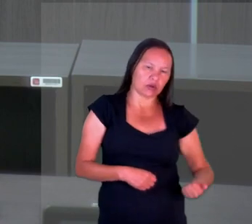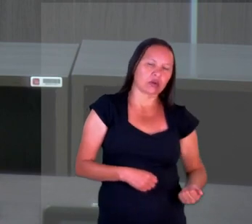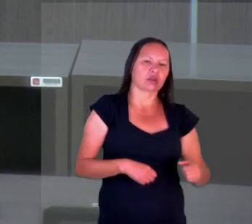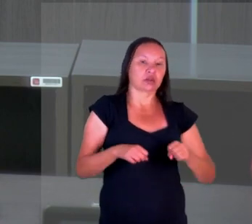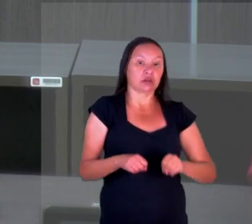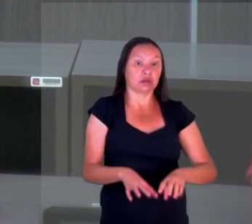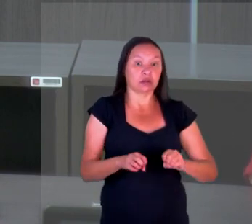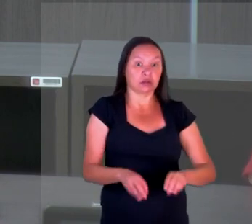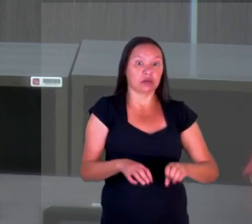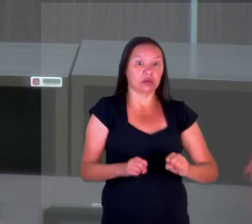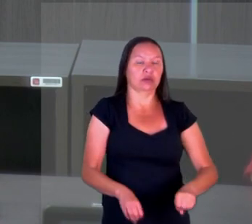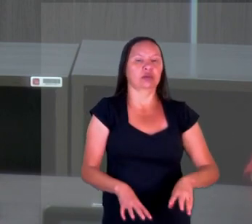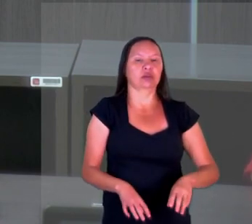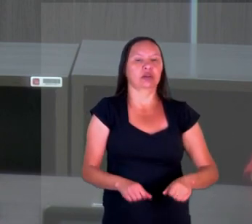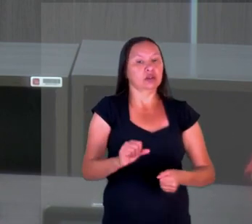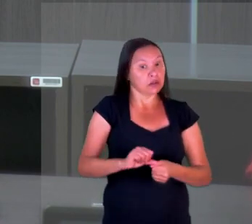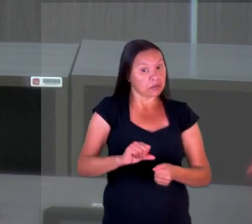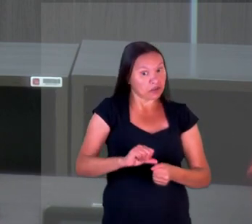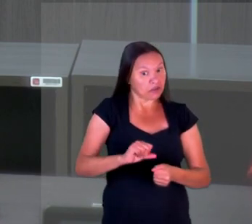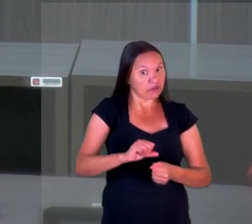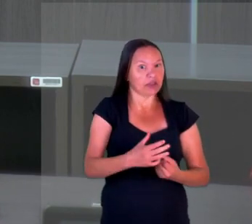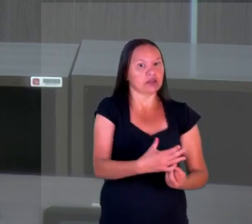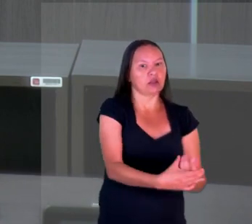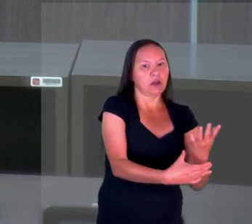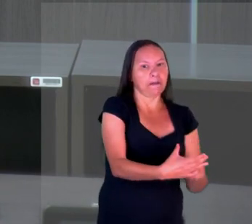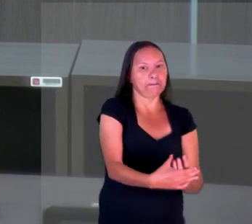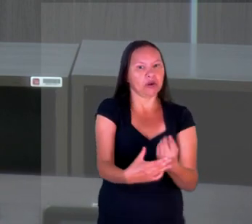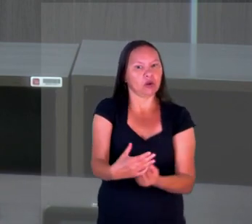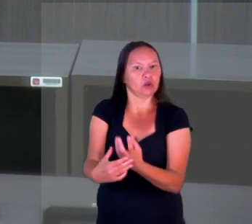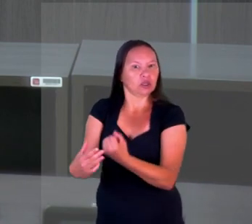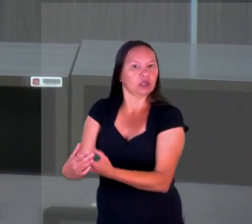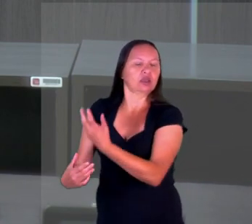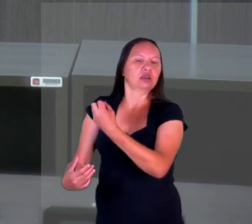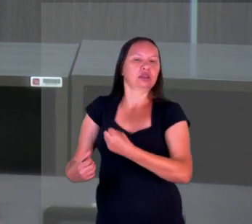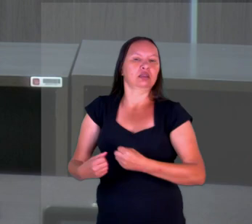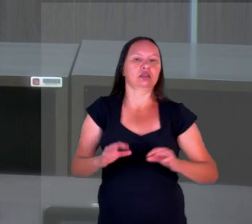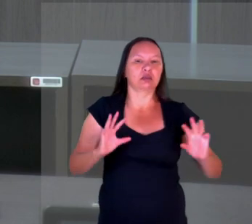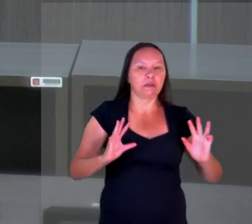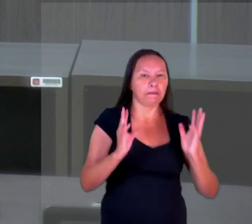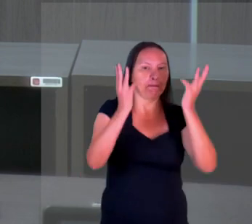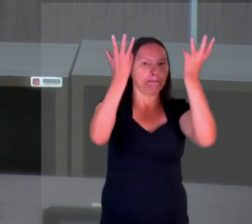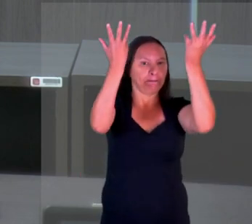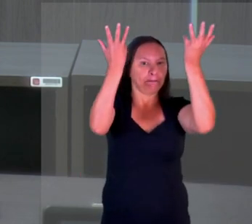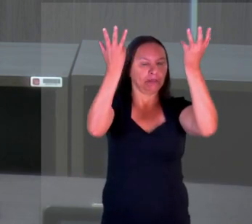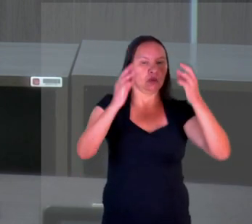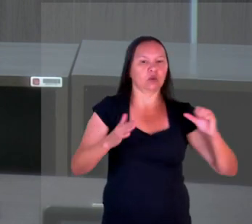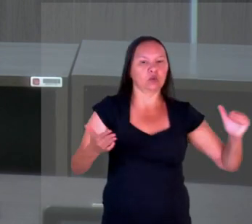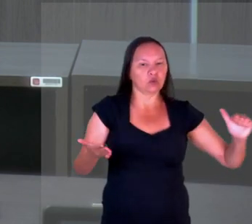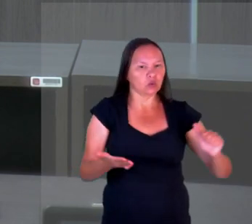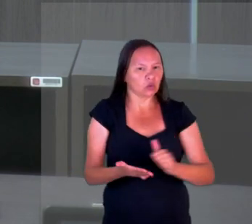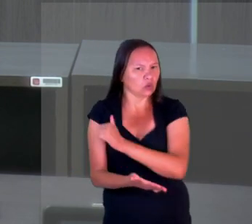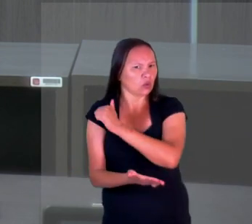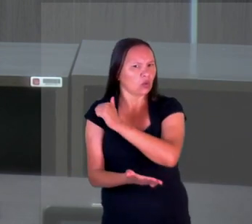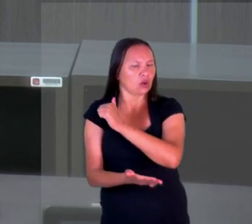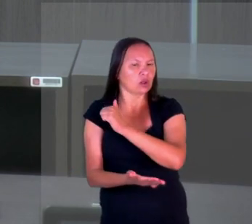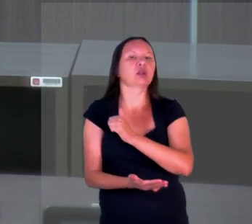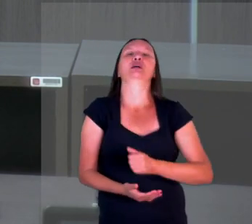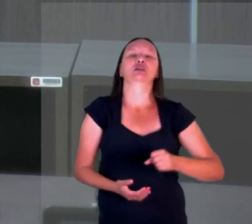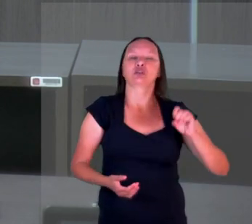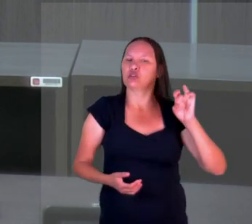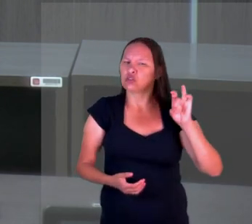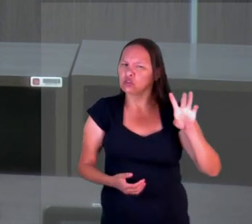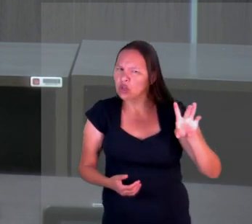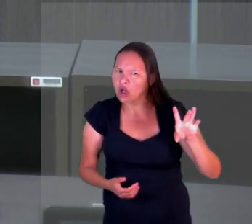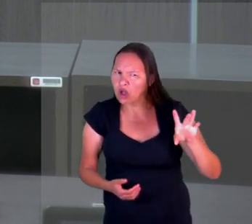uma benfeitora porque ela promove eh quase que de maneira solitária um